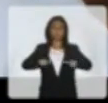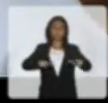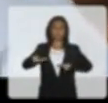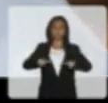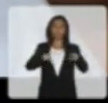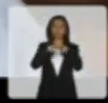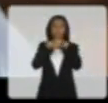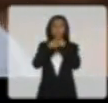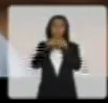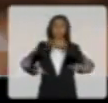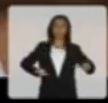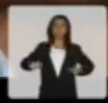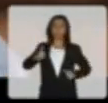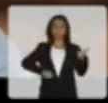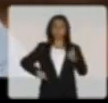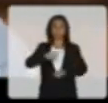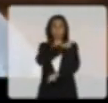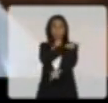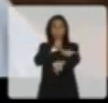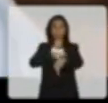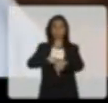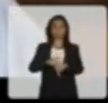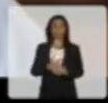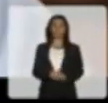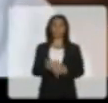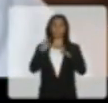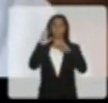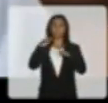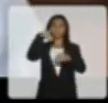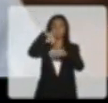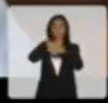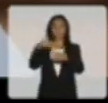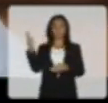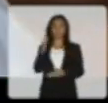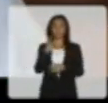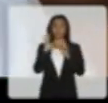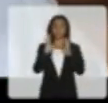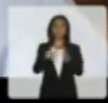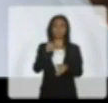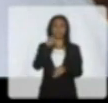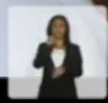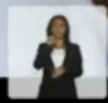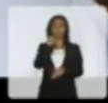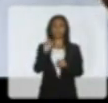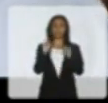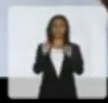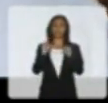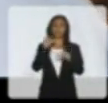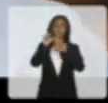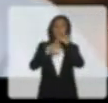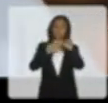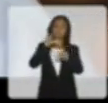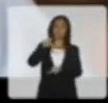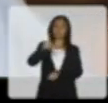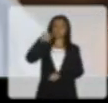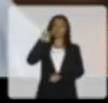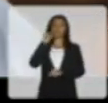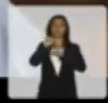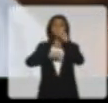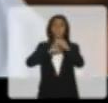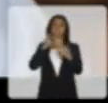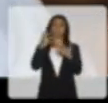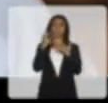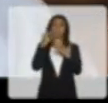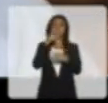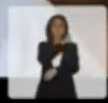e acho que só falta de qualidade da educação mas o dia da eleição se aproxima e você vai poder decidir quem